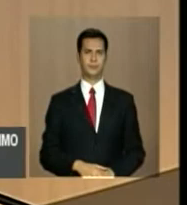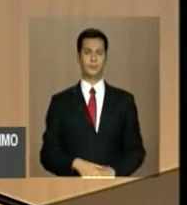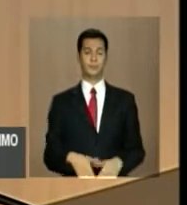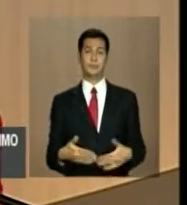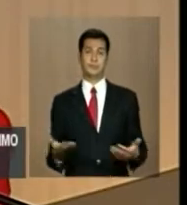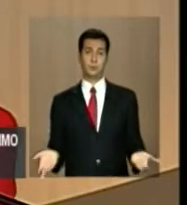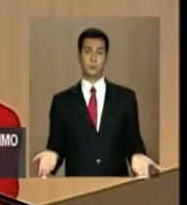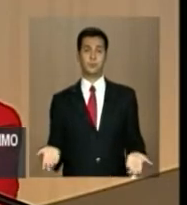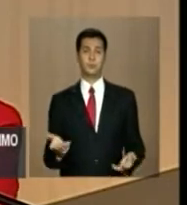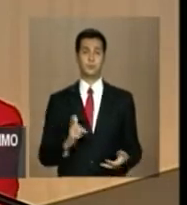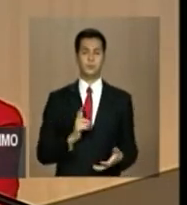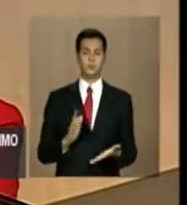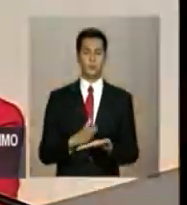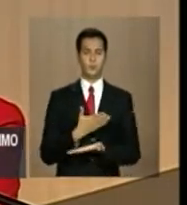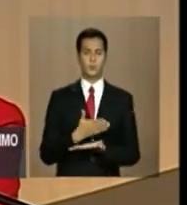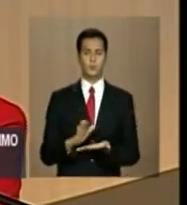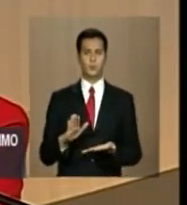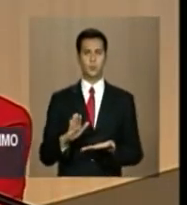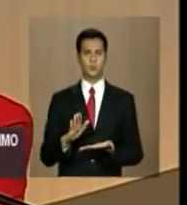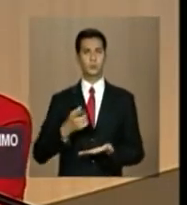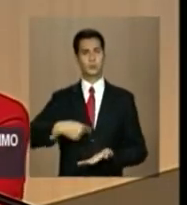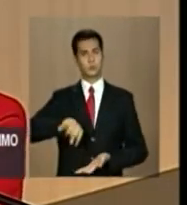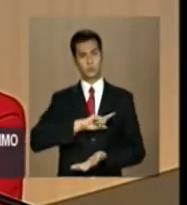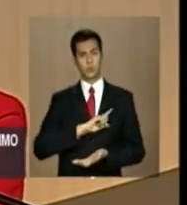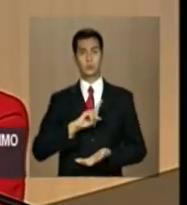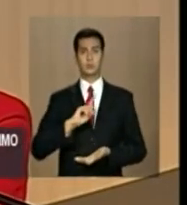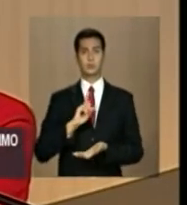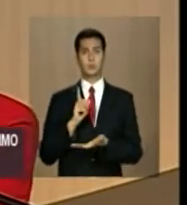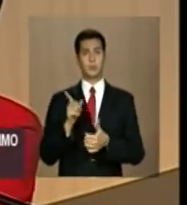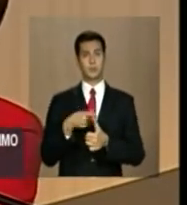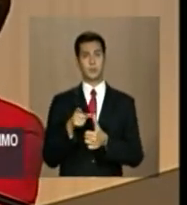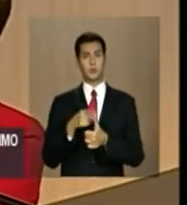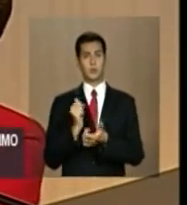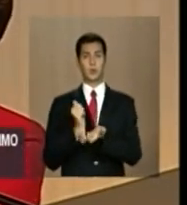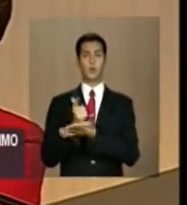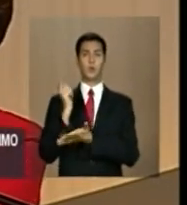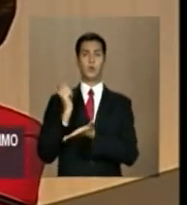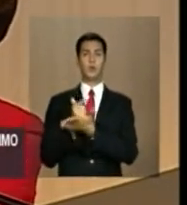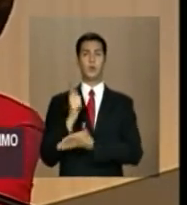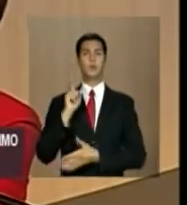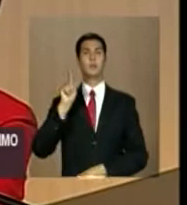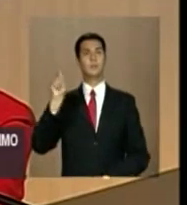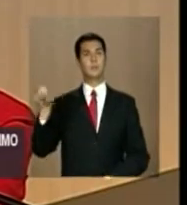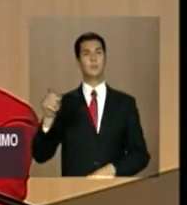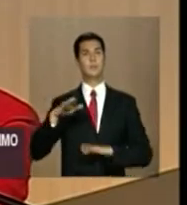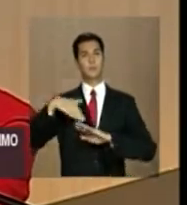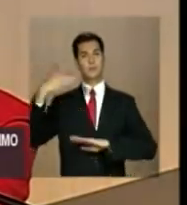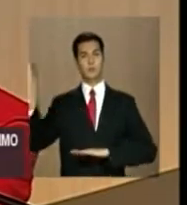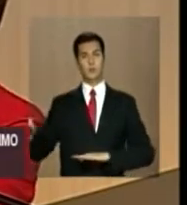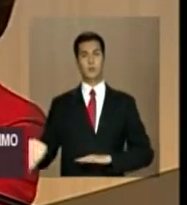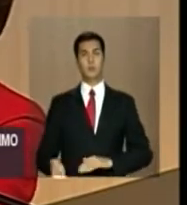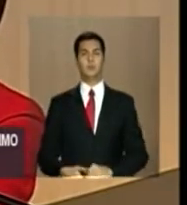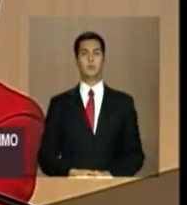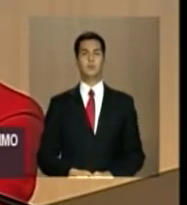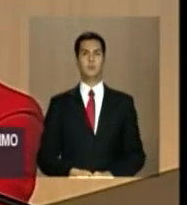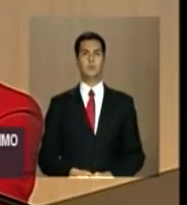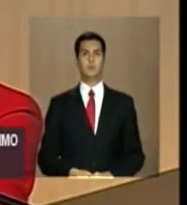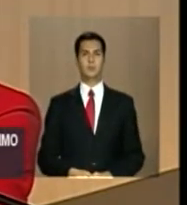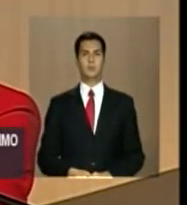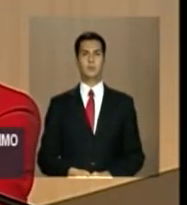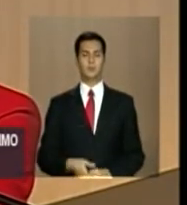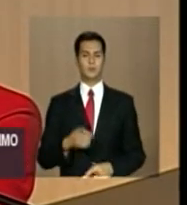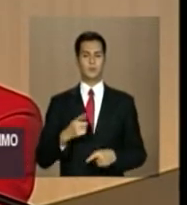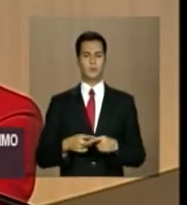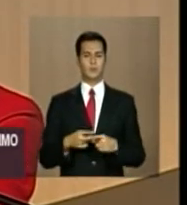nós importamos o início do fornecimento, ou seja, tudo aquilo que ia entrar nessa